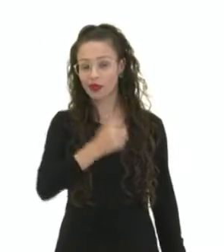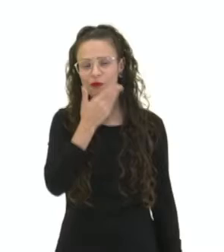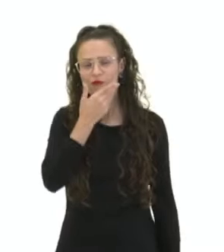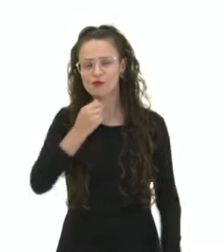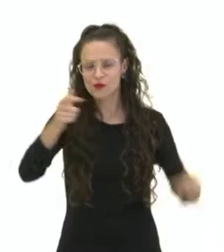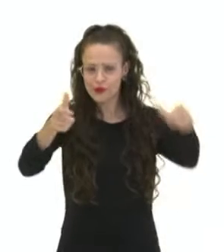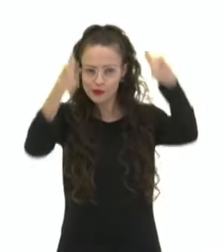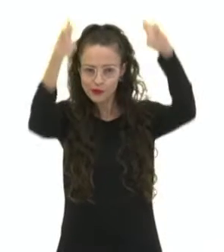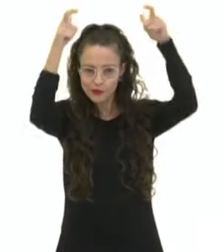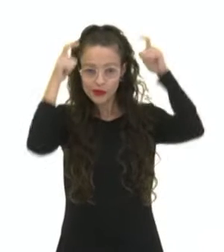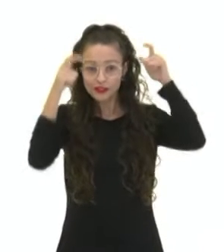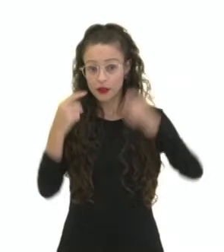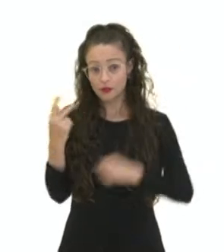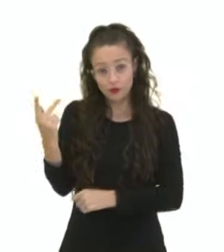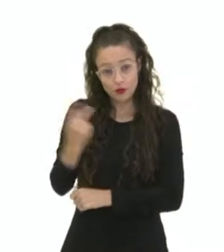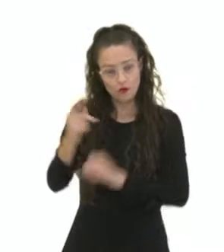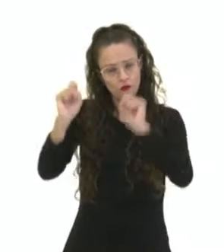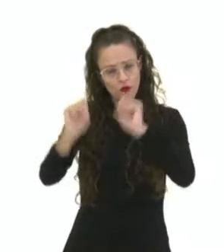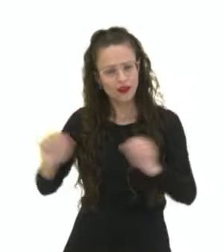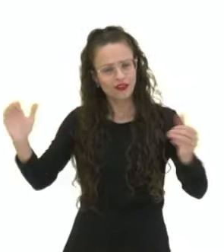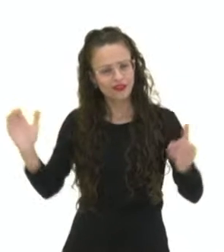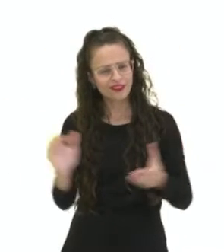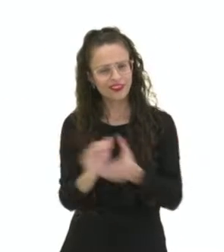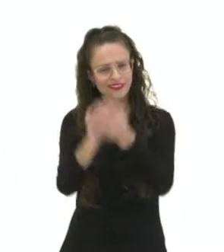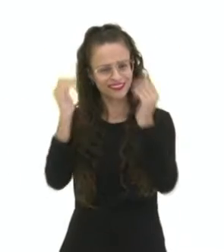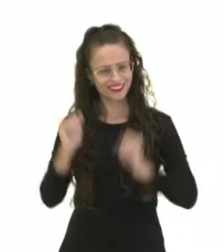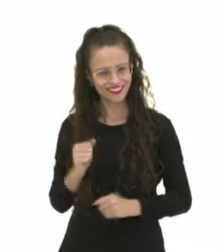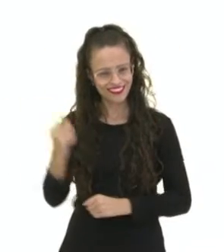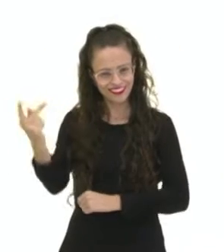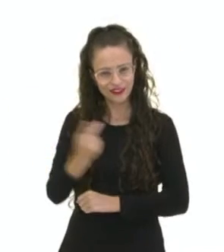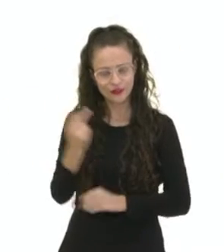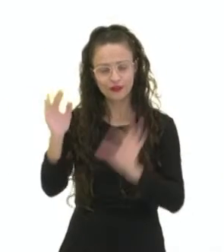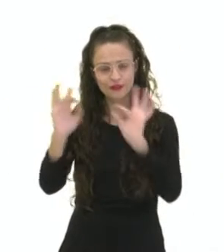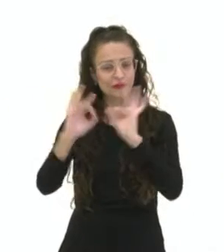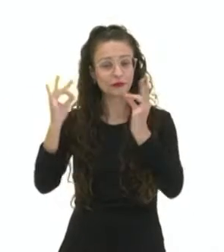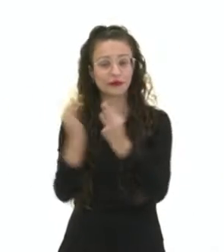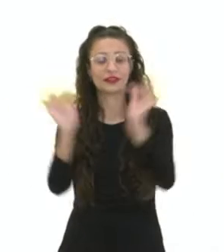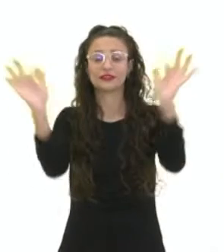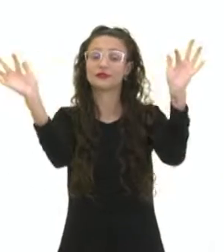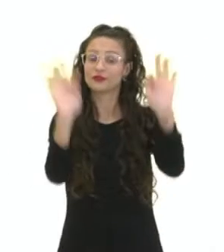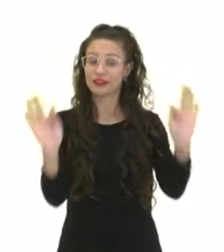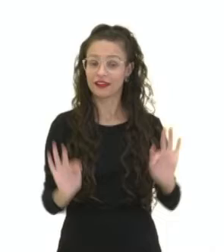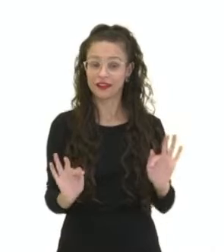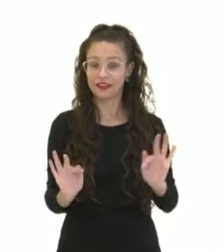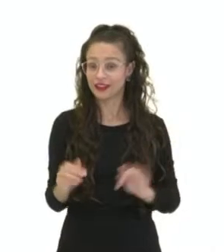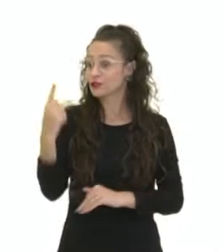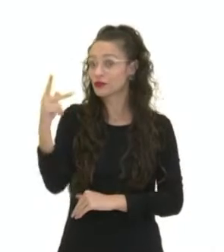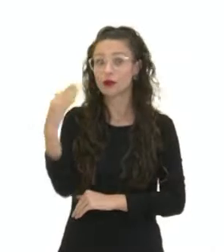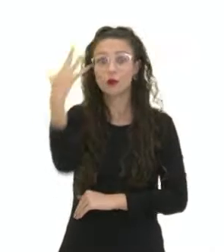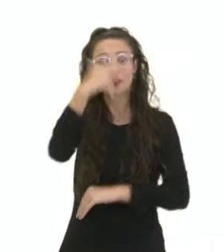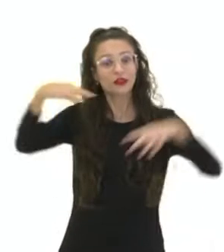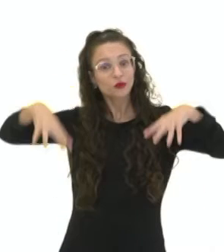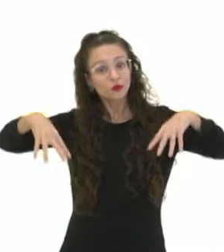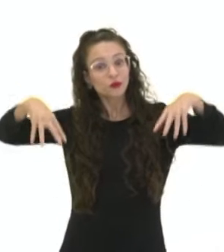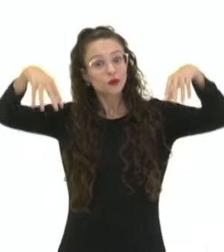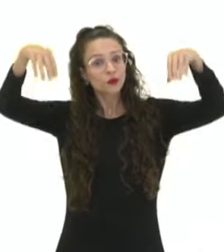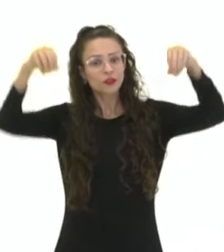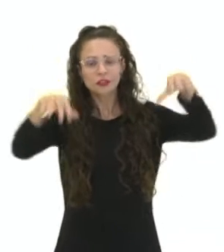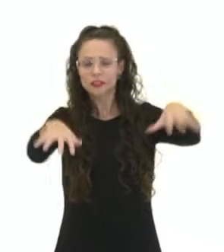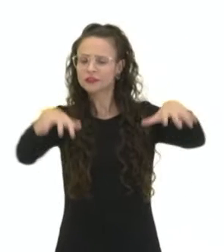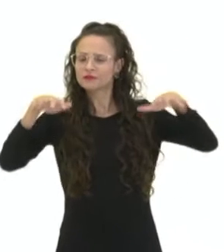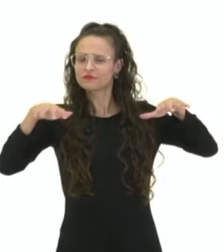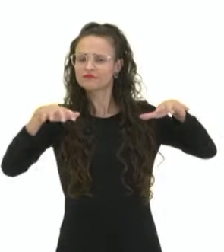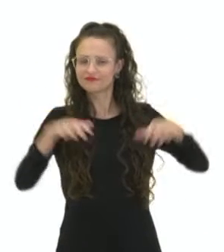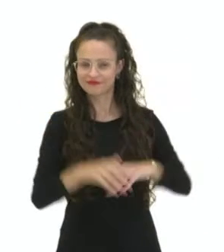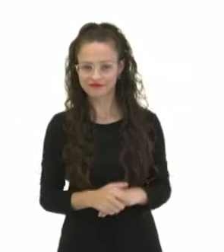príncipe e poderemos casar e constituir um lar feliz no teu lindo castelo.